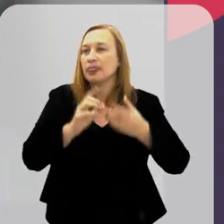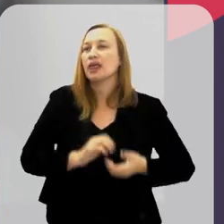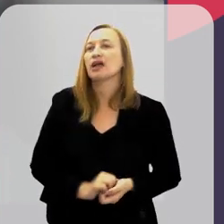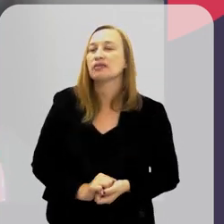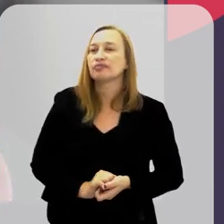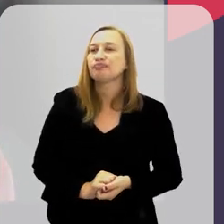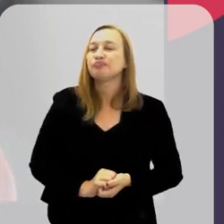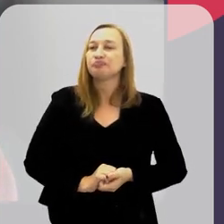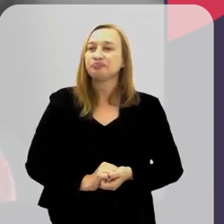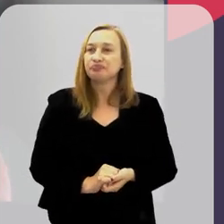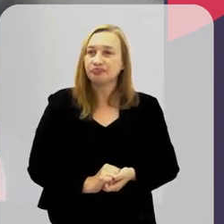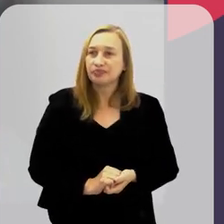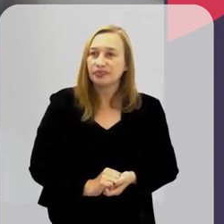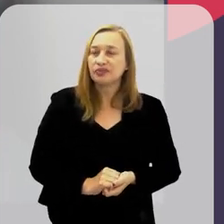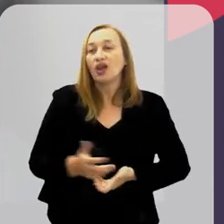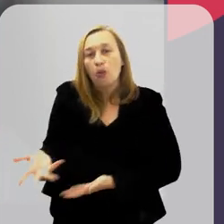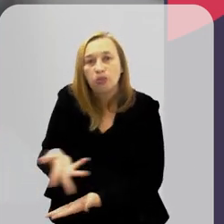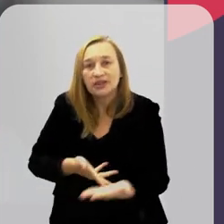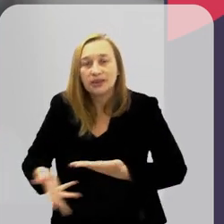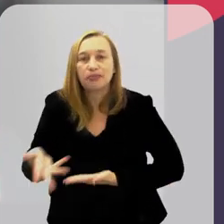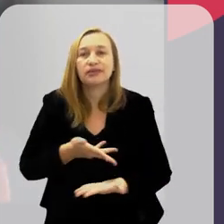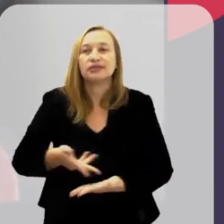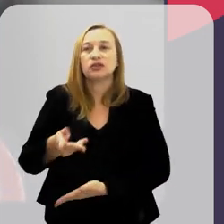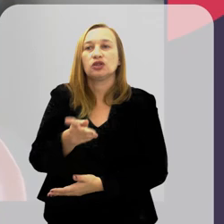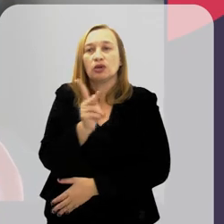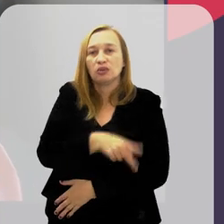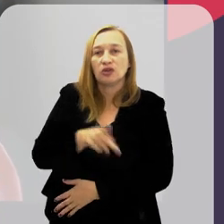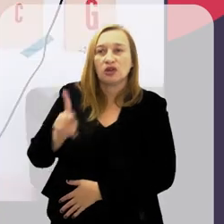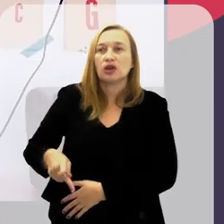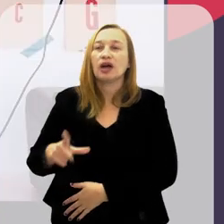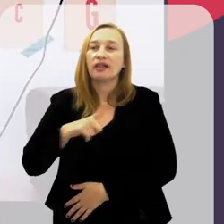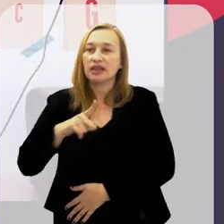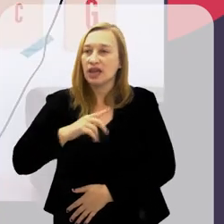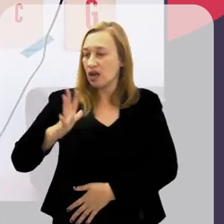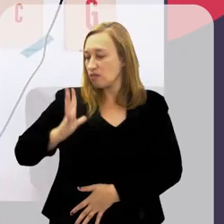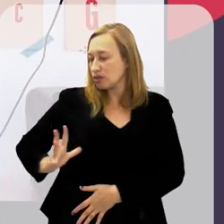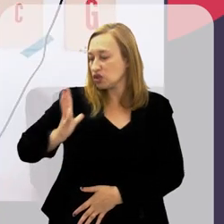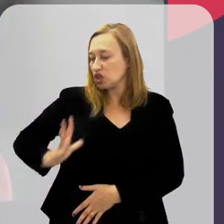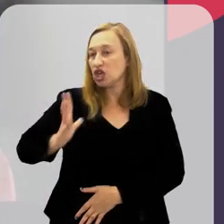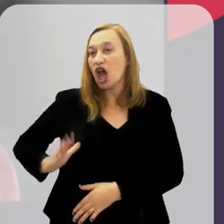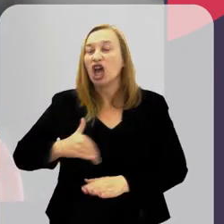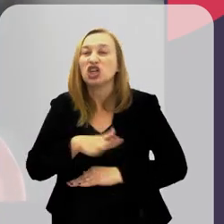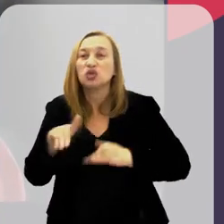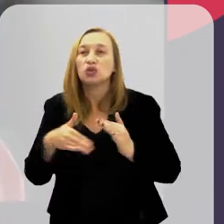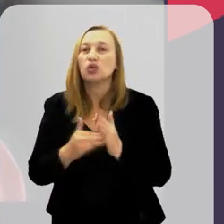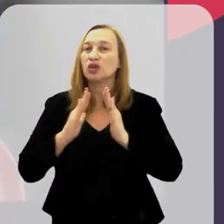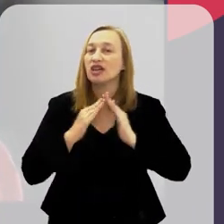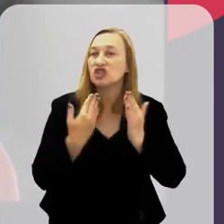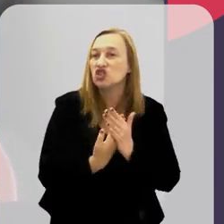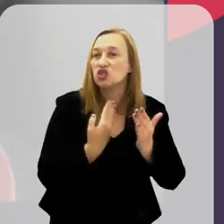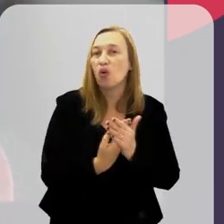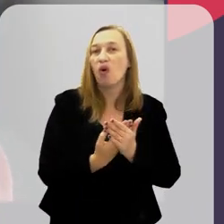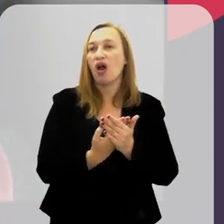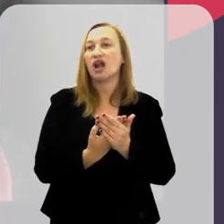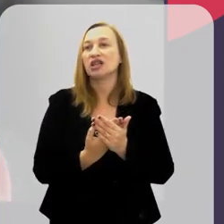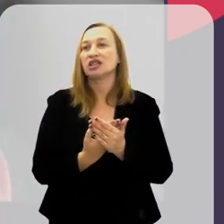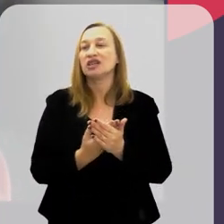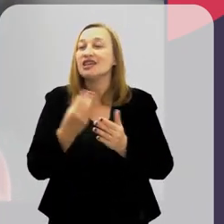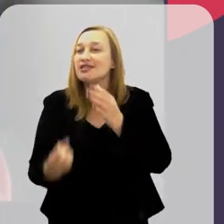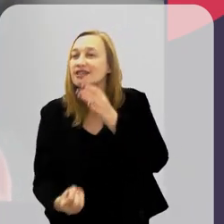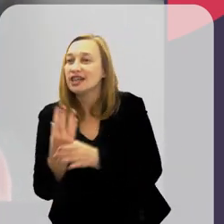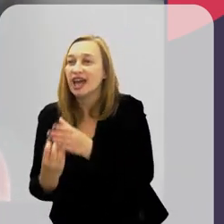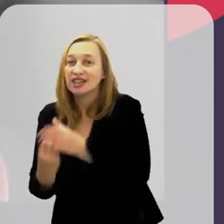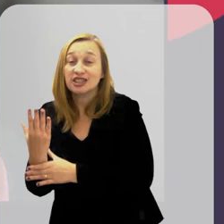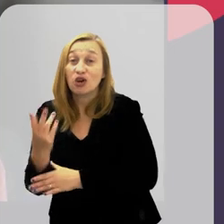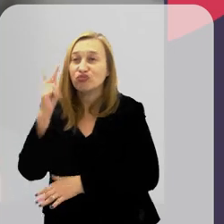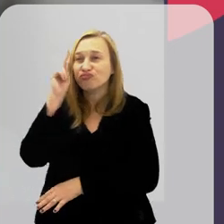projeto FAPERJ, que Thelma submeteu e eu participava como professora, ele tinha bolsistas em todas as escolas. E aí a